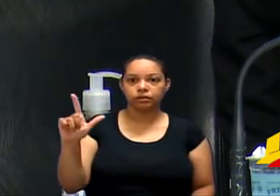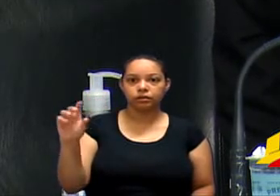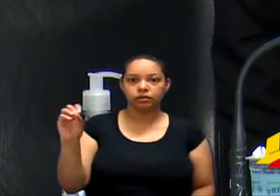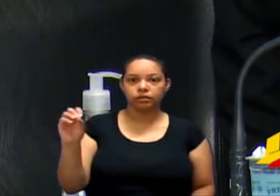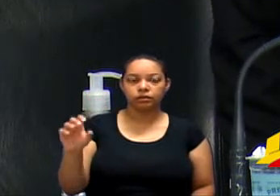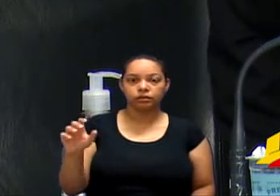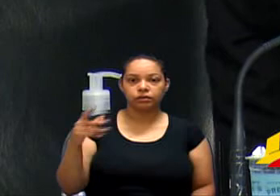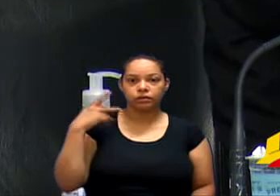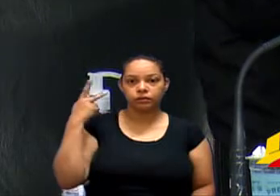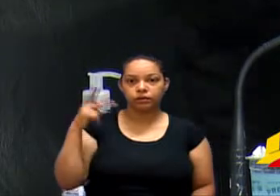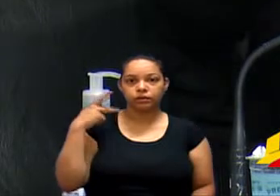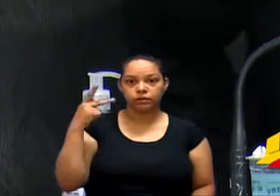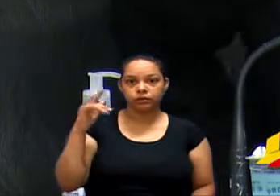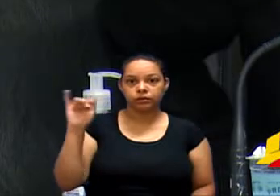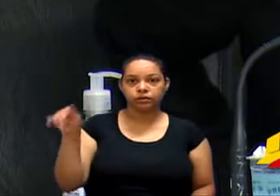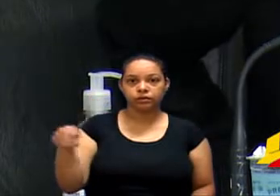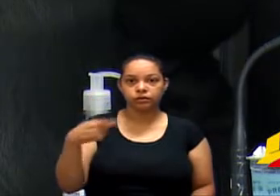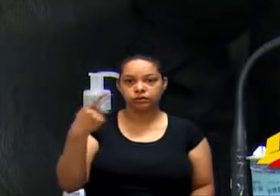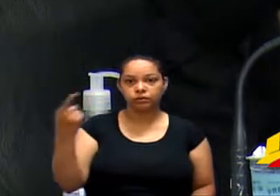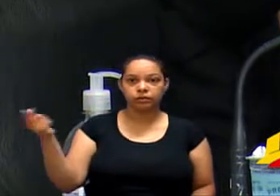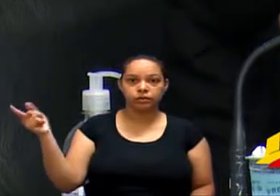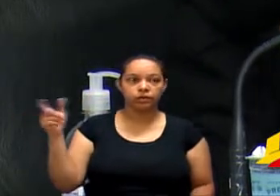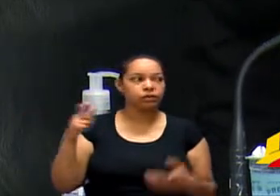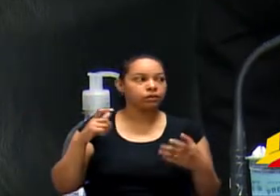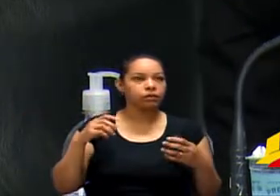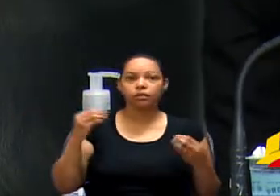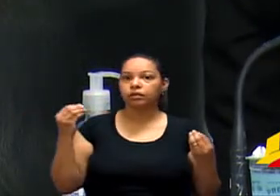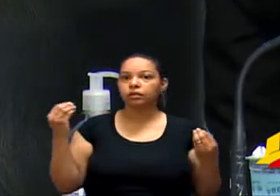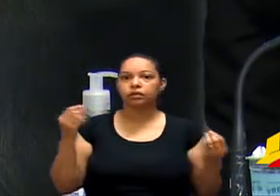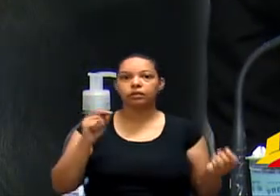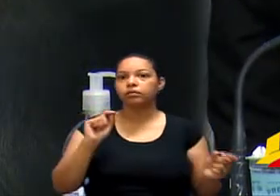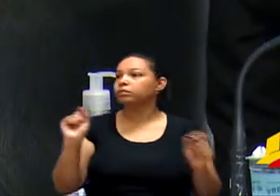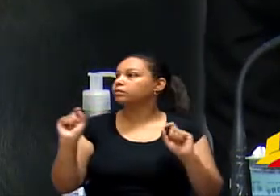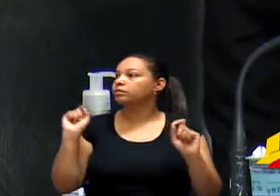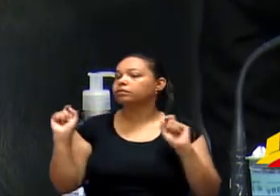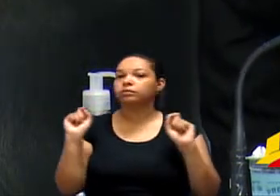João cadê o João João João